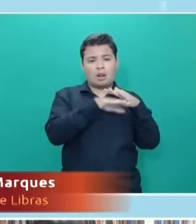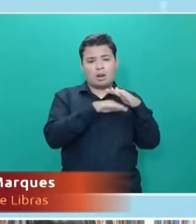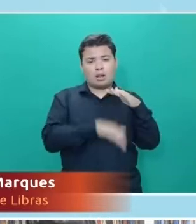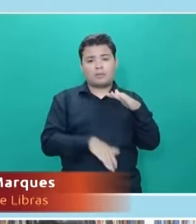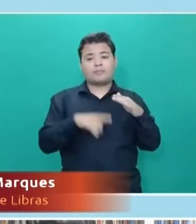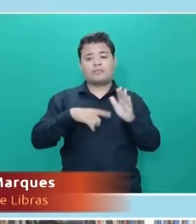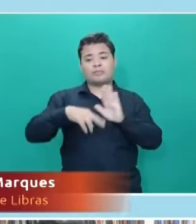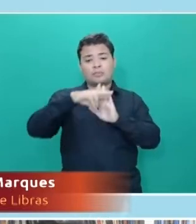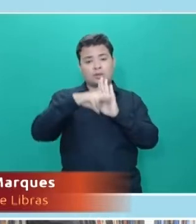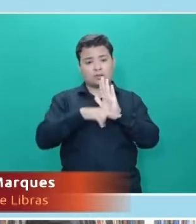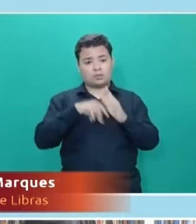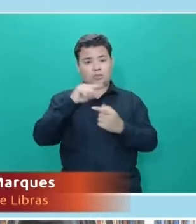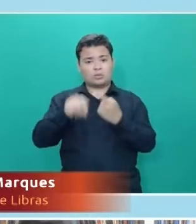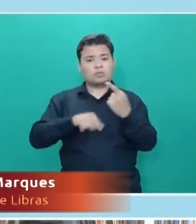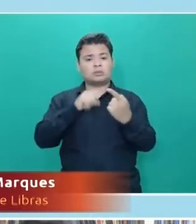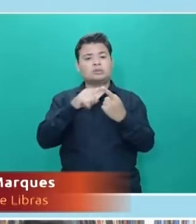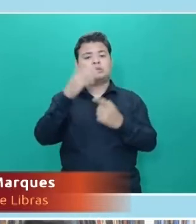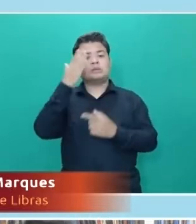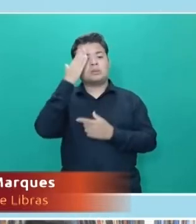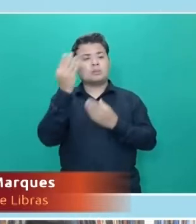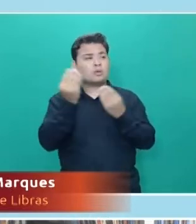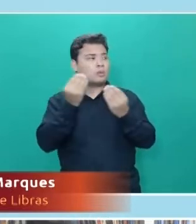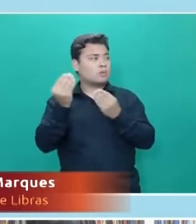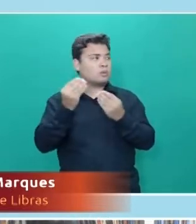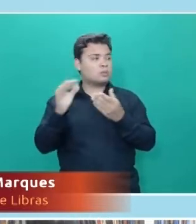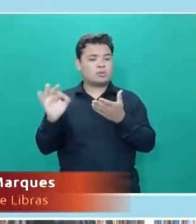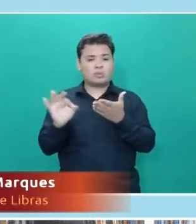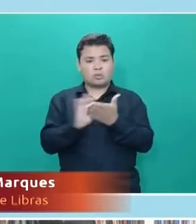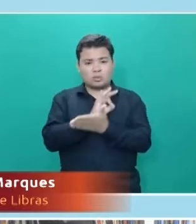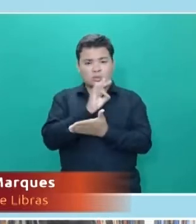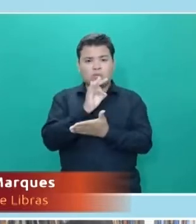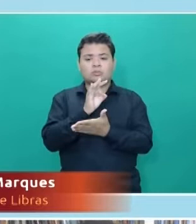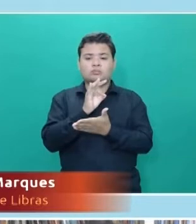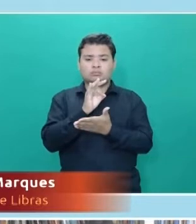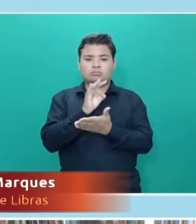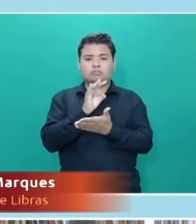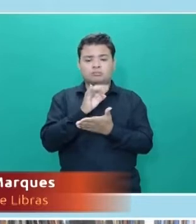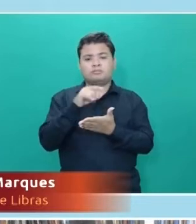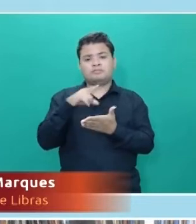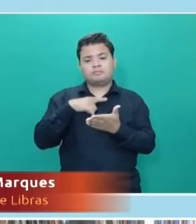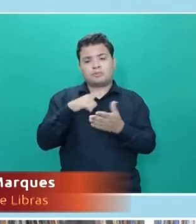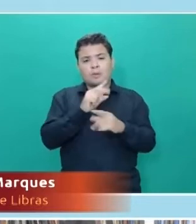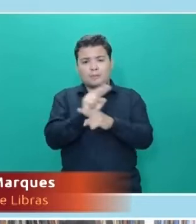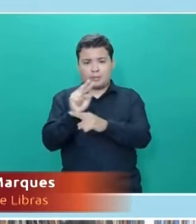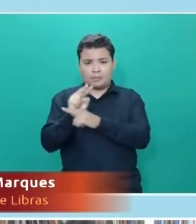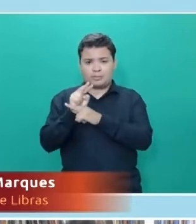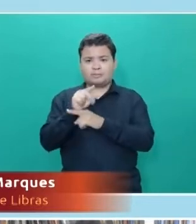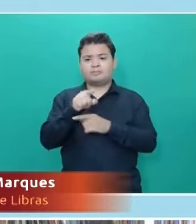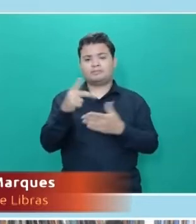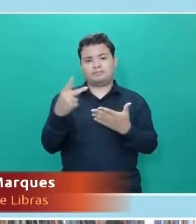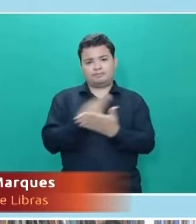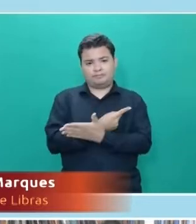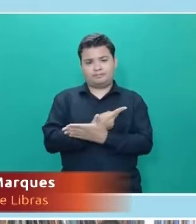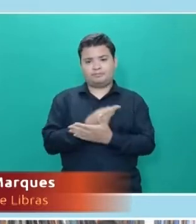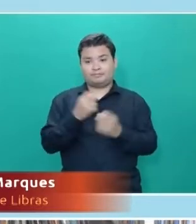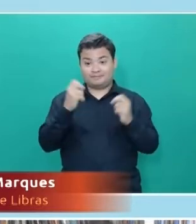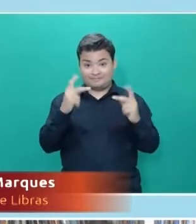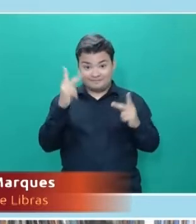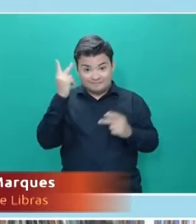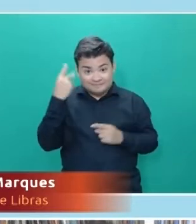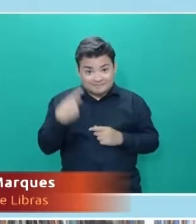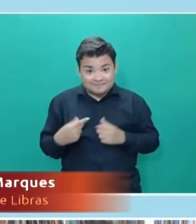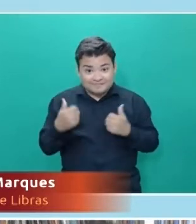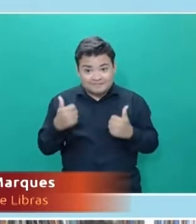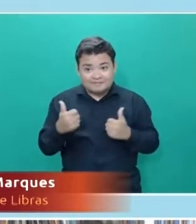de quais são as contratações que estão cobertas as proteções naquele caso. Tá bom, Camila? Vou pedir